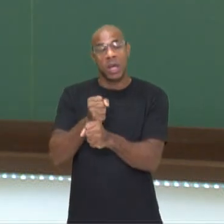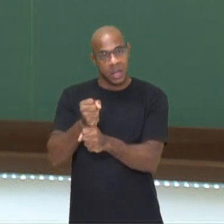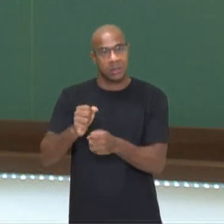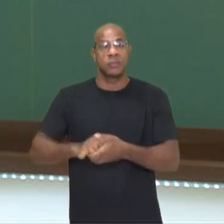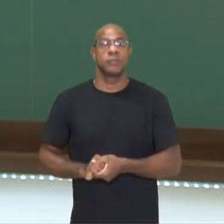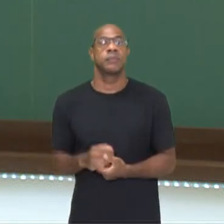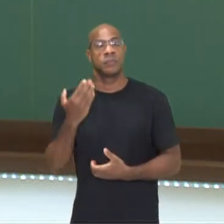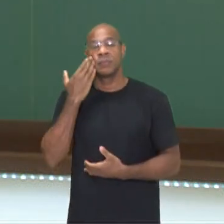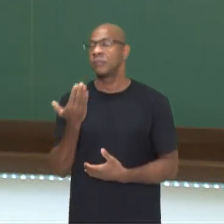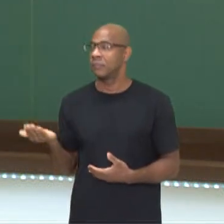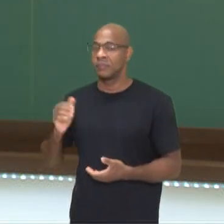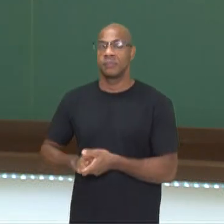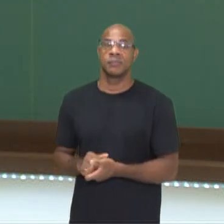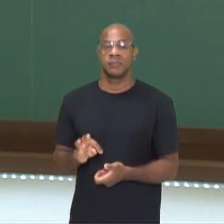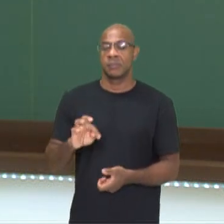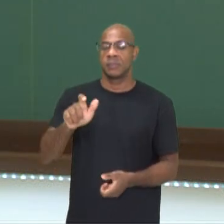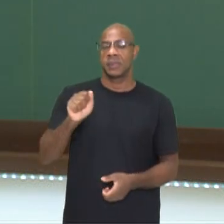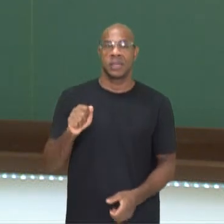juros foi de